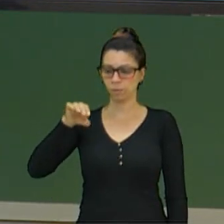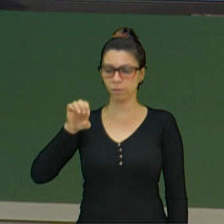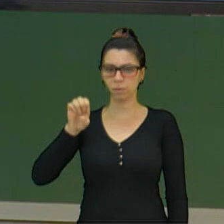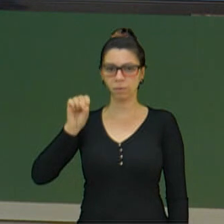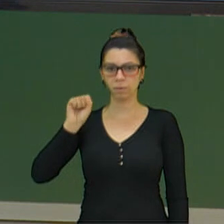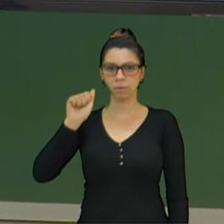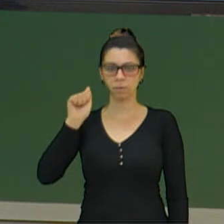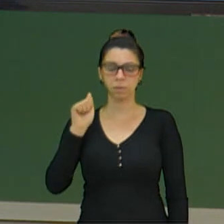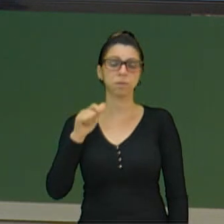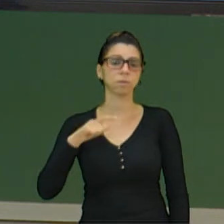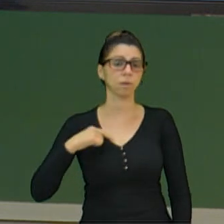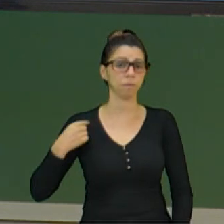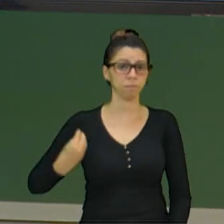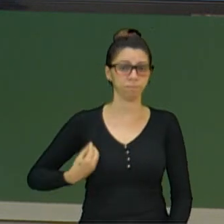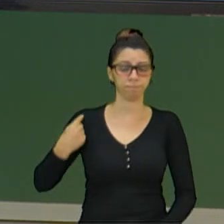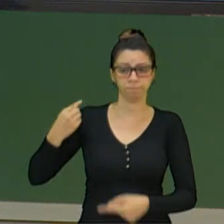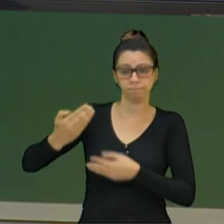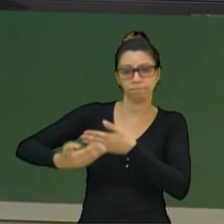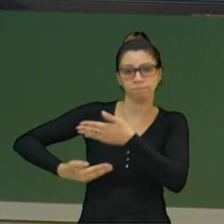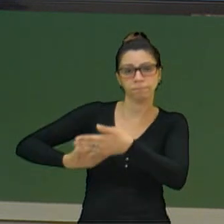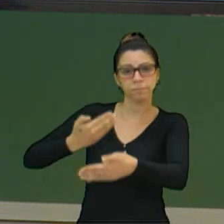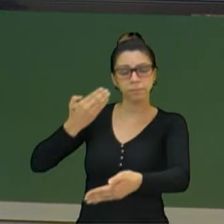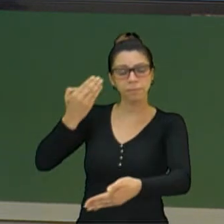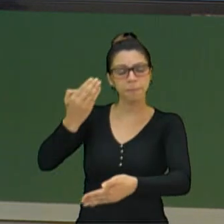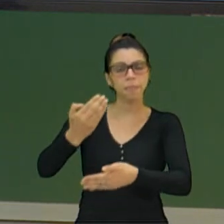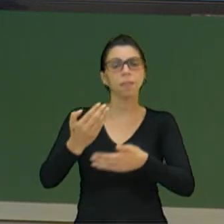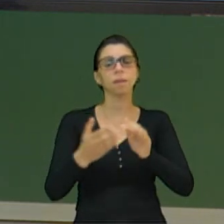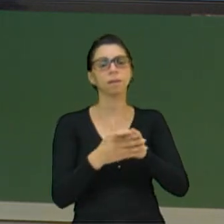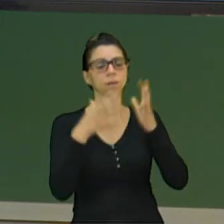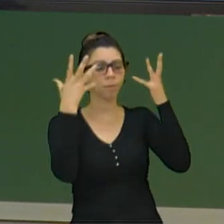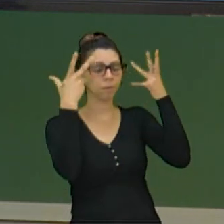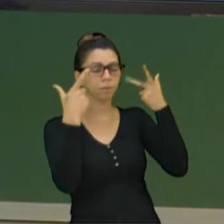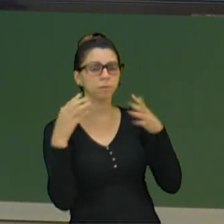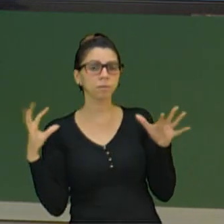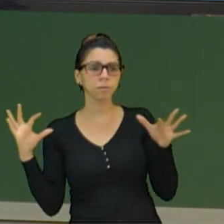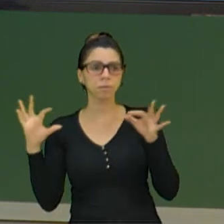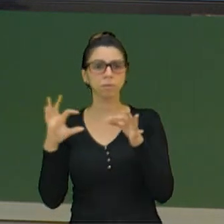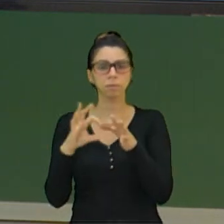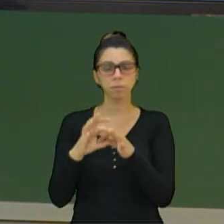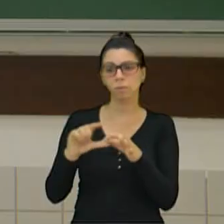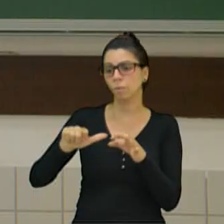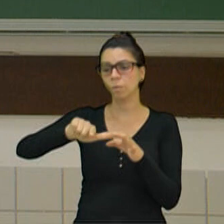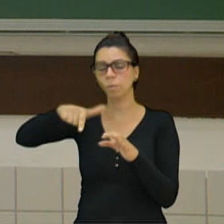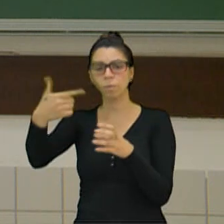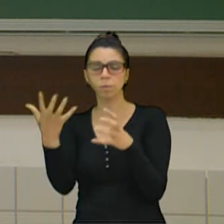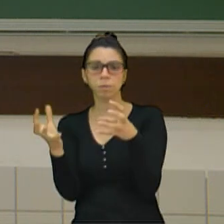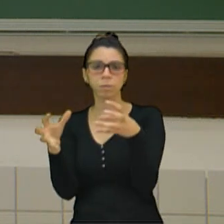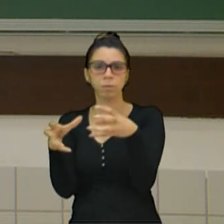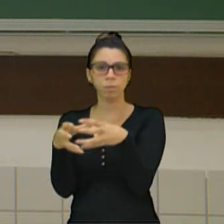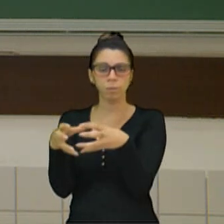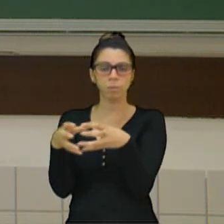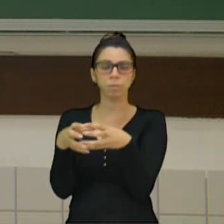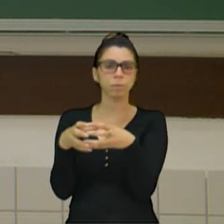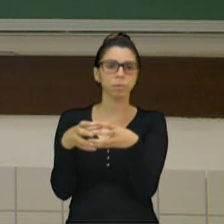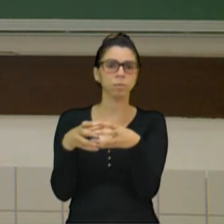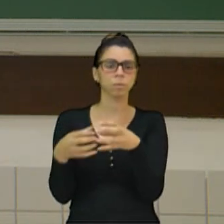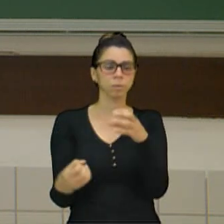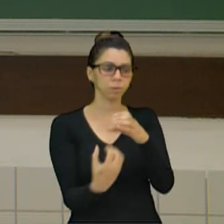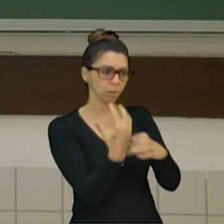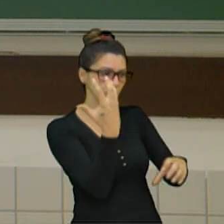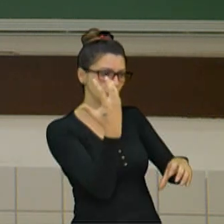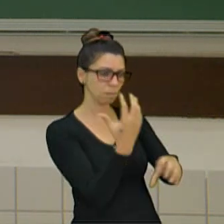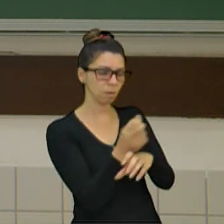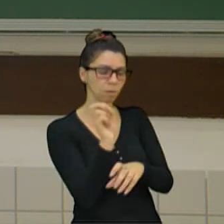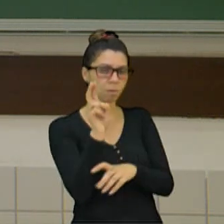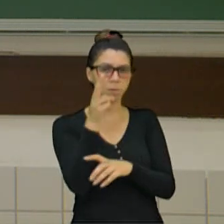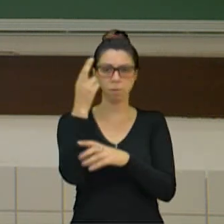tem um indivíduo, uma planta ou um animal que vai estar ligado com o outro grupo de planta ou de animal. No